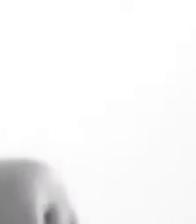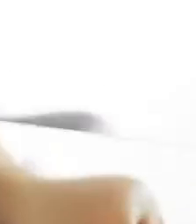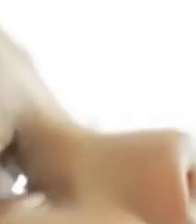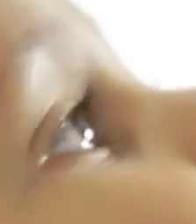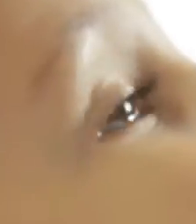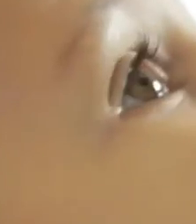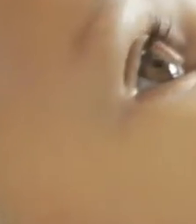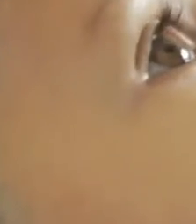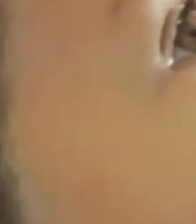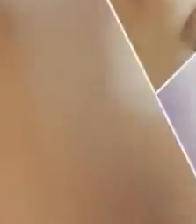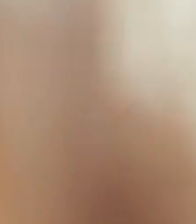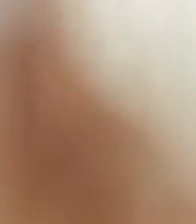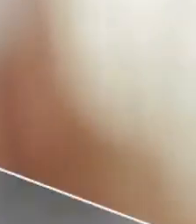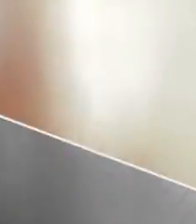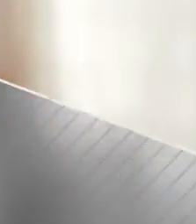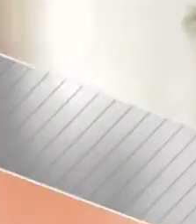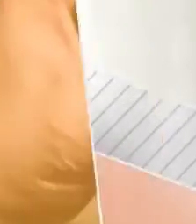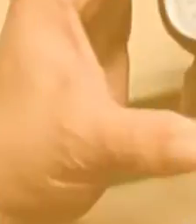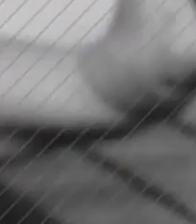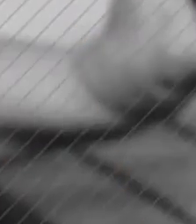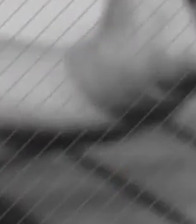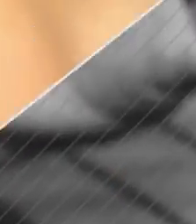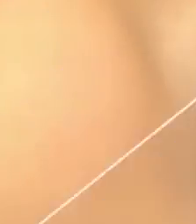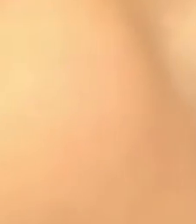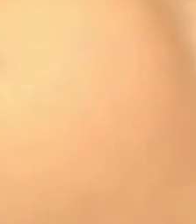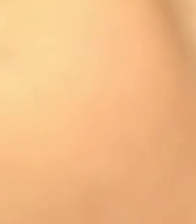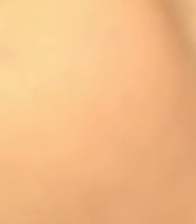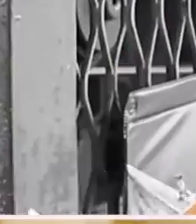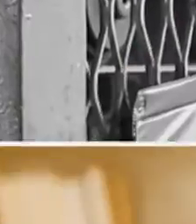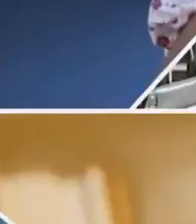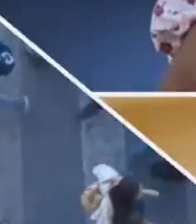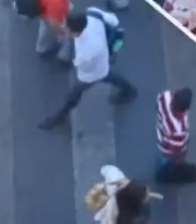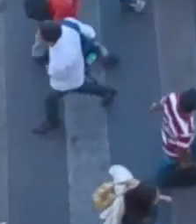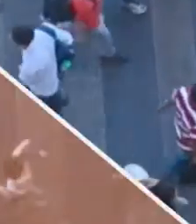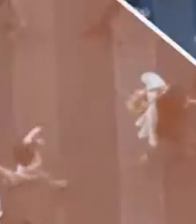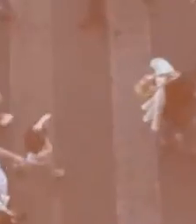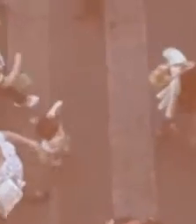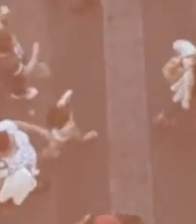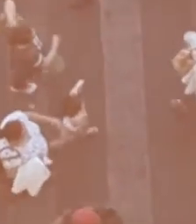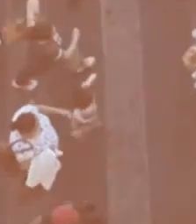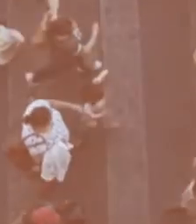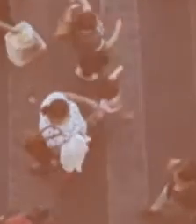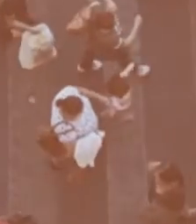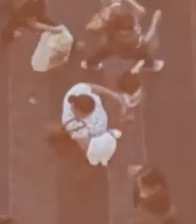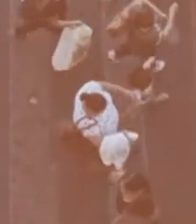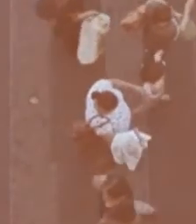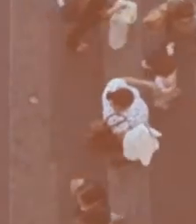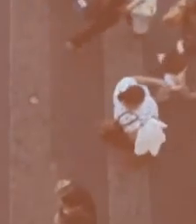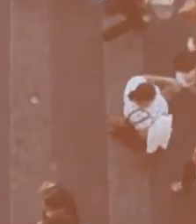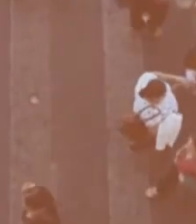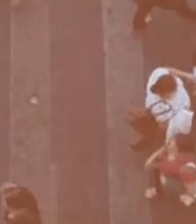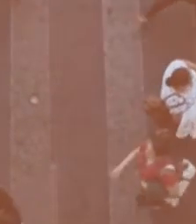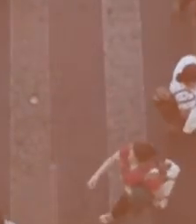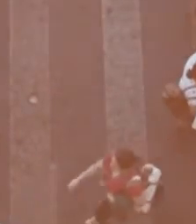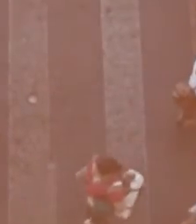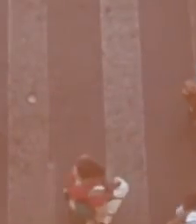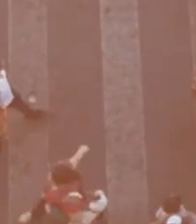Legenda Zanotto